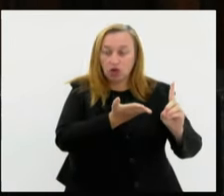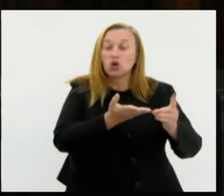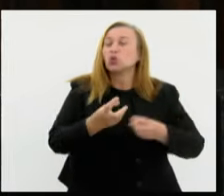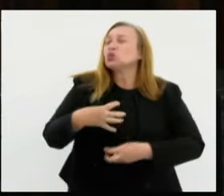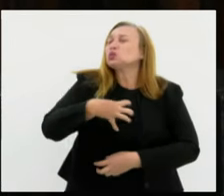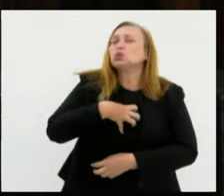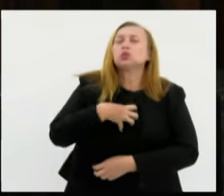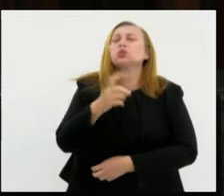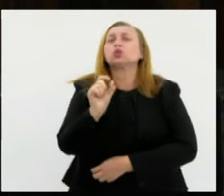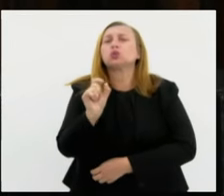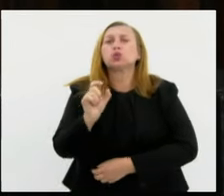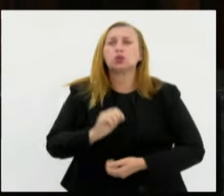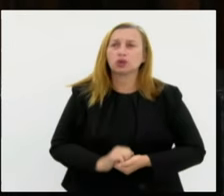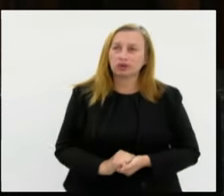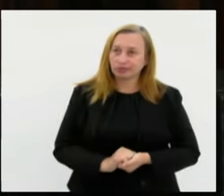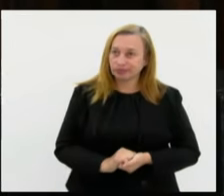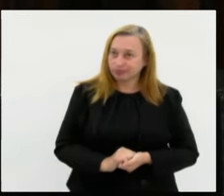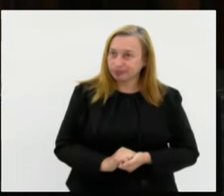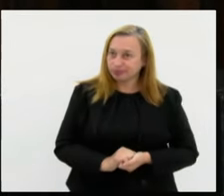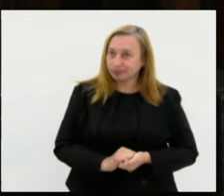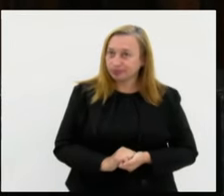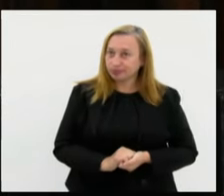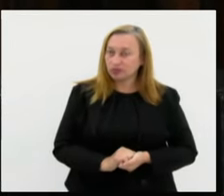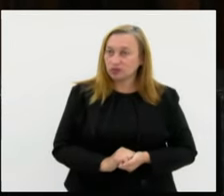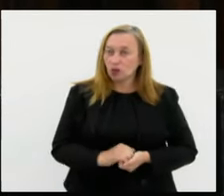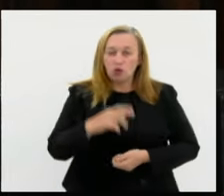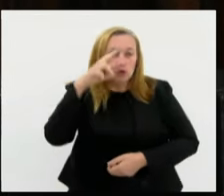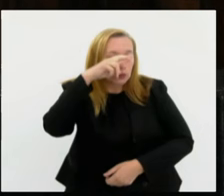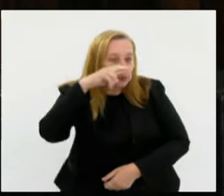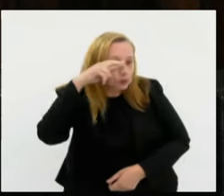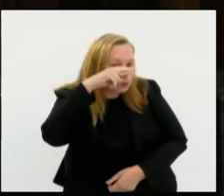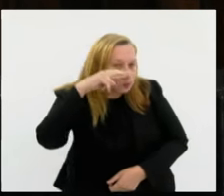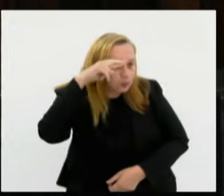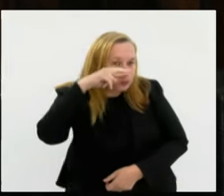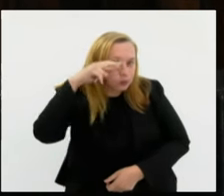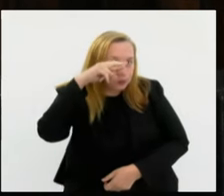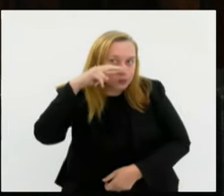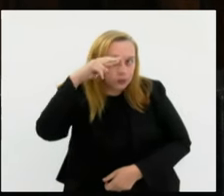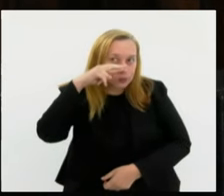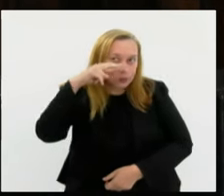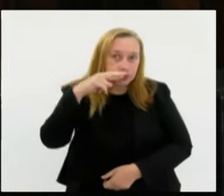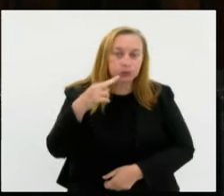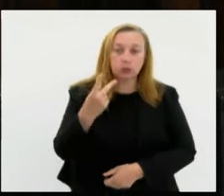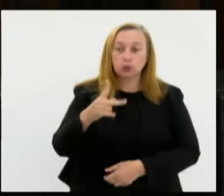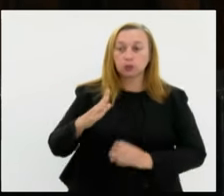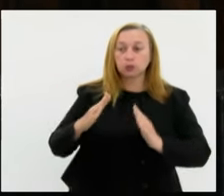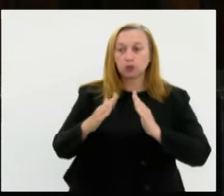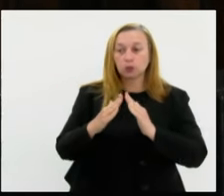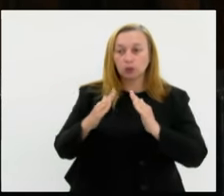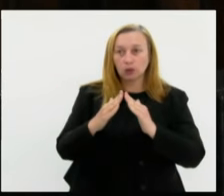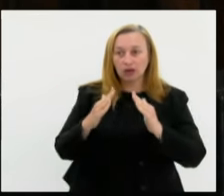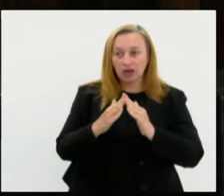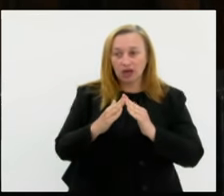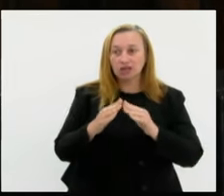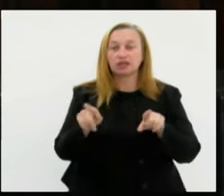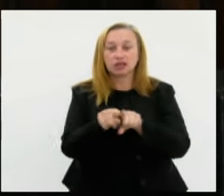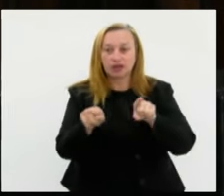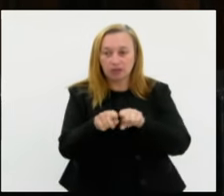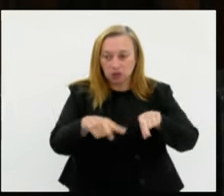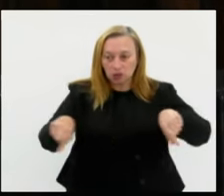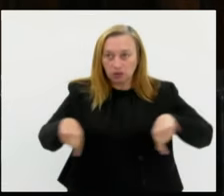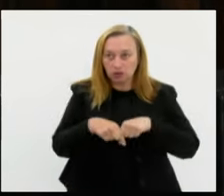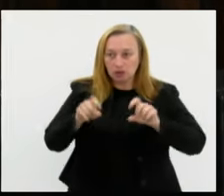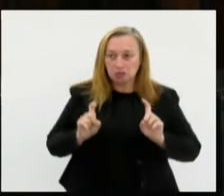sentido de proceder à busca e apreensão nos seus endereços pessoais e no gabinete parlamentar na